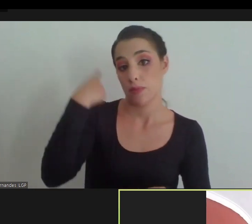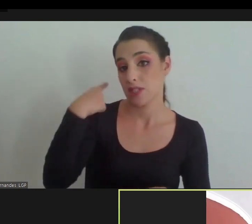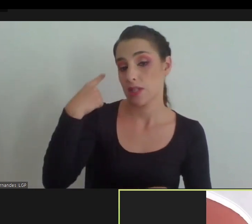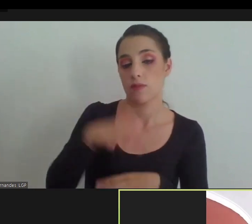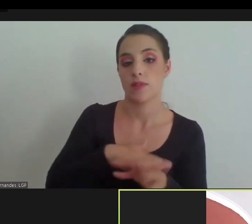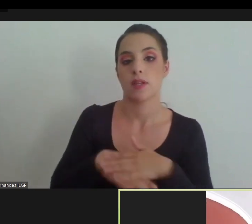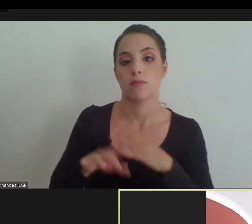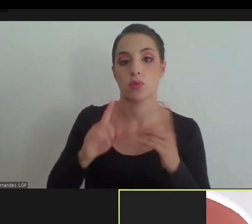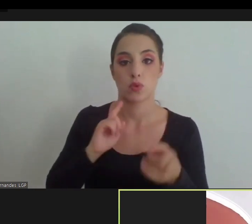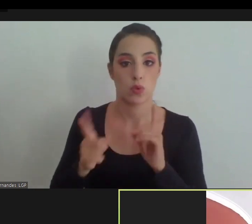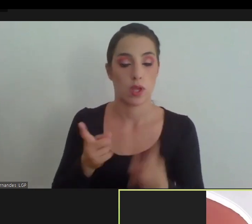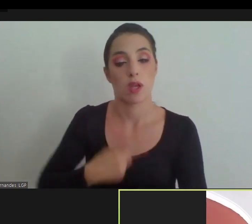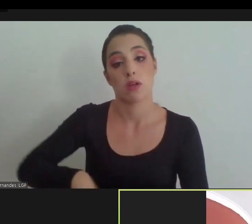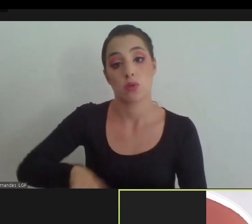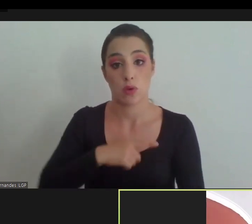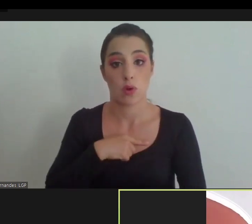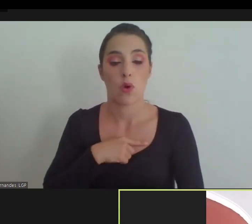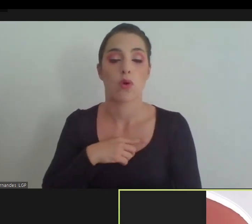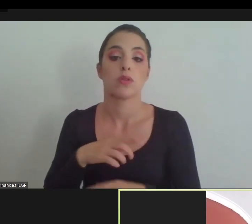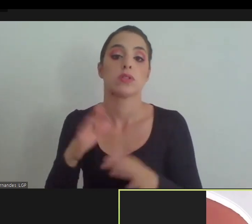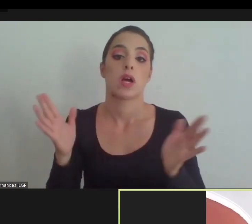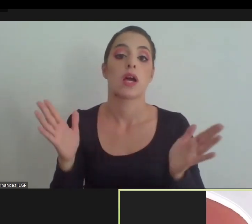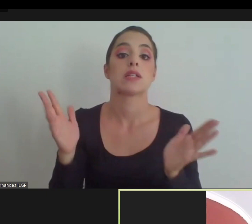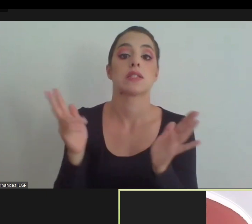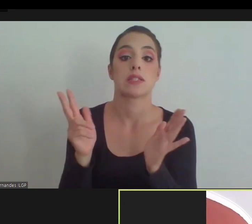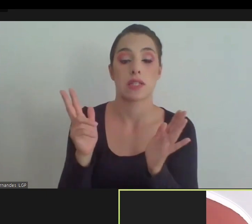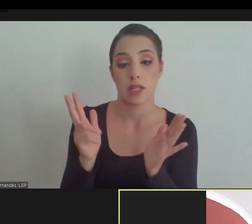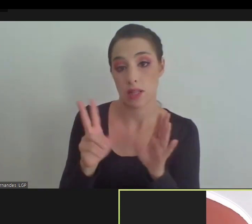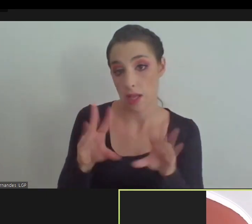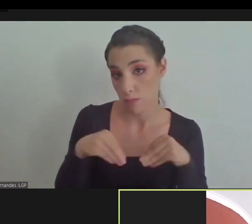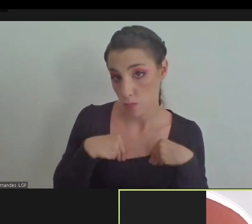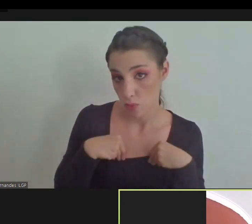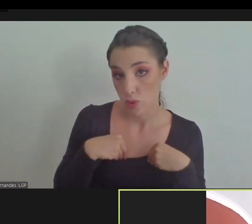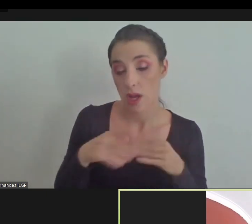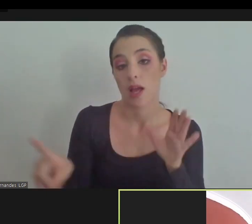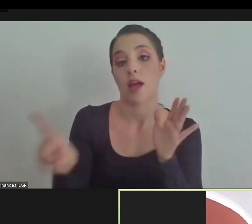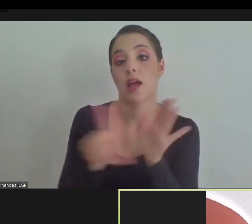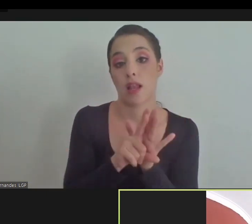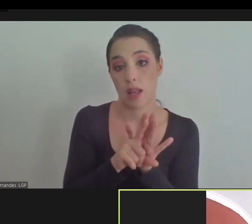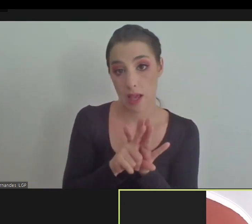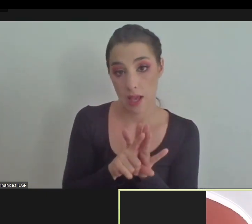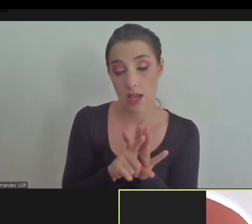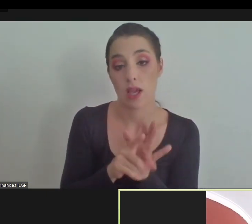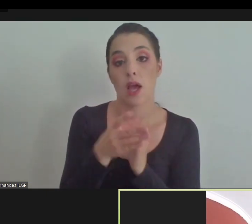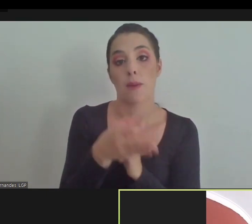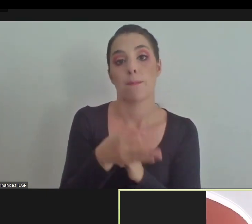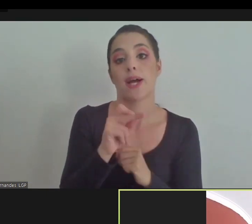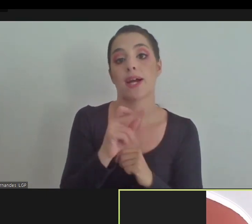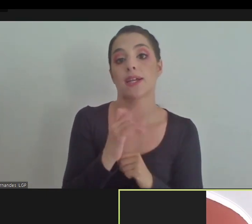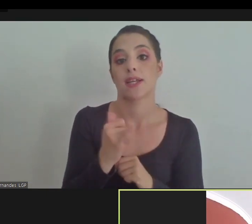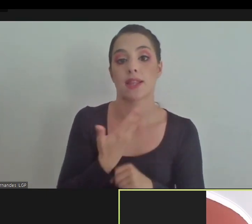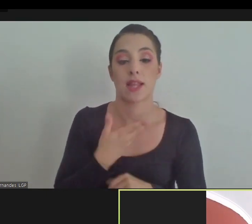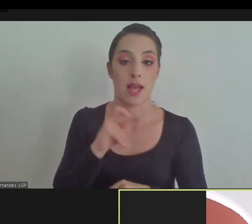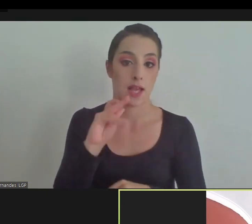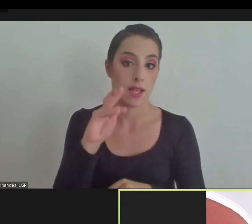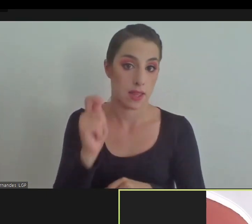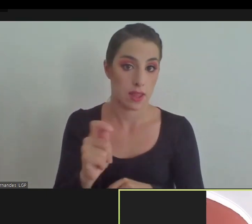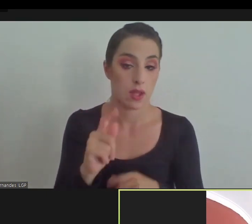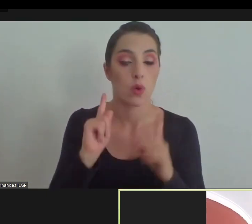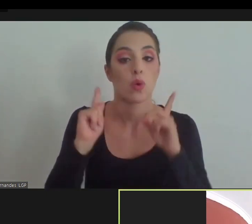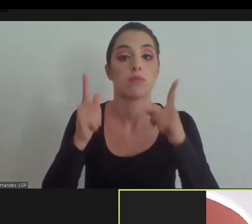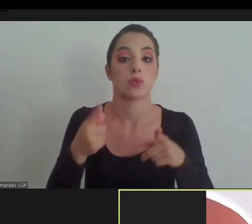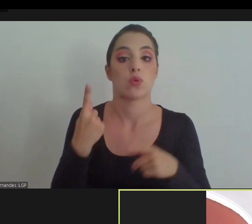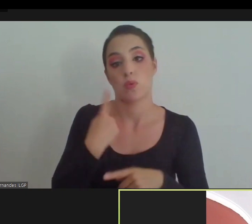Estado santomense aprovou assim a Lei de Paridade, que entrou em vigor no ano passado, mas que